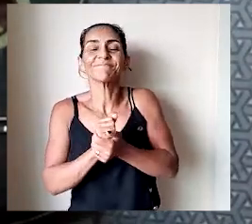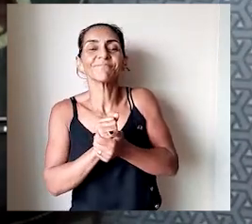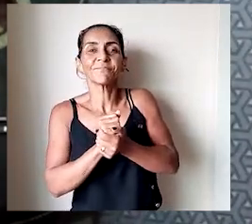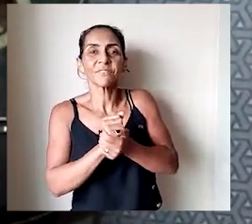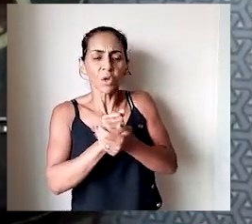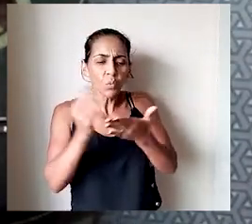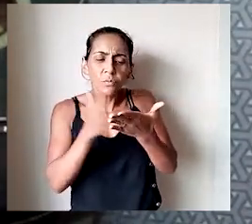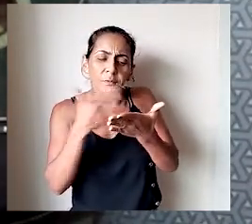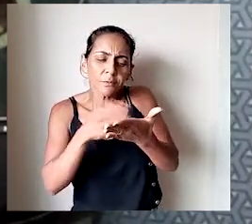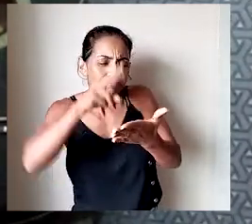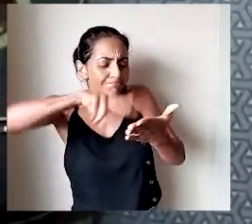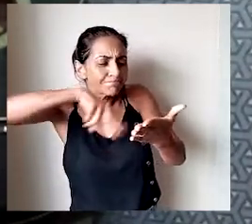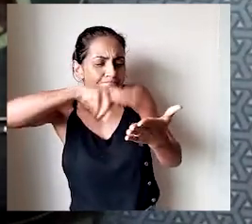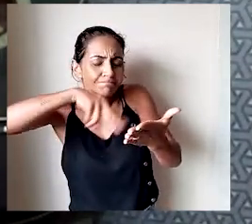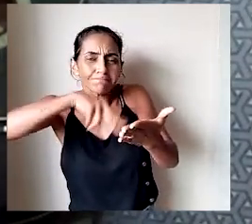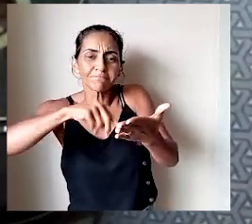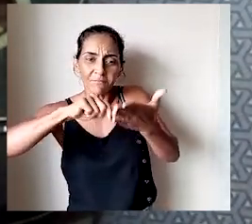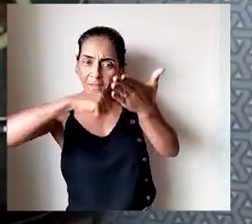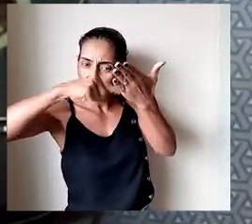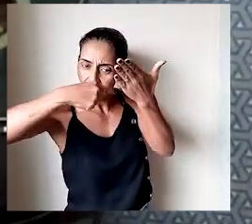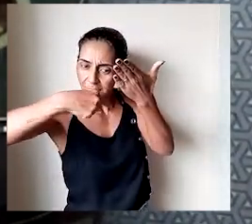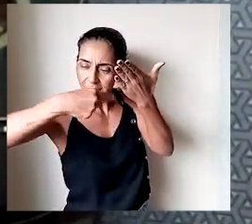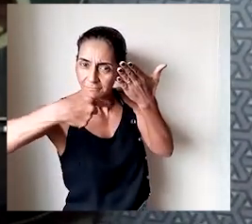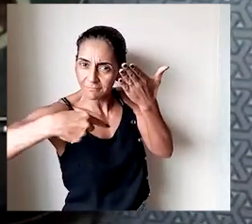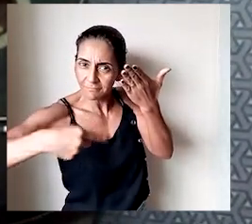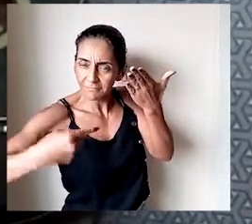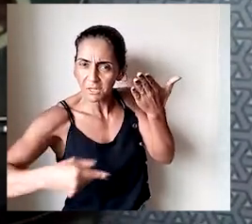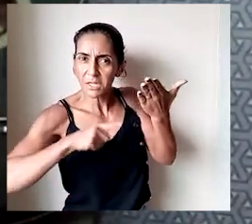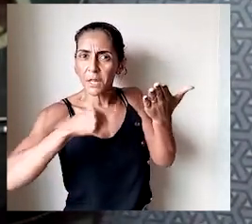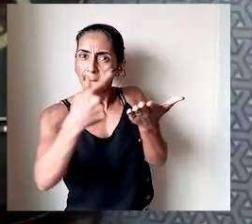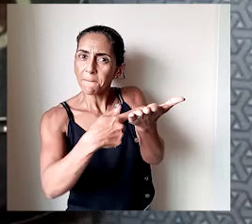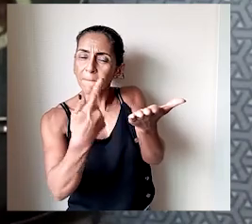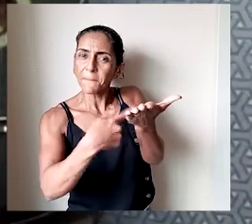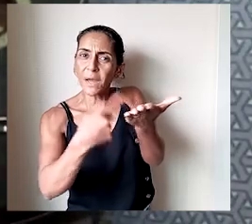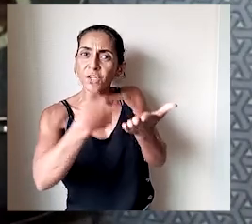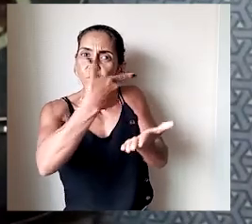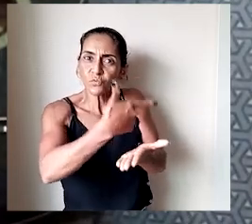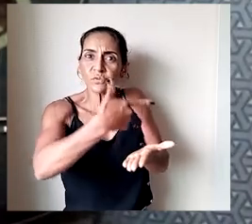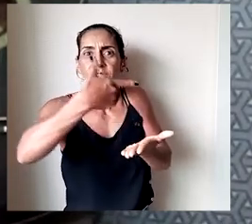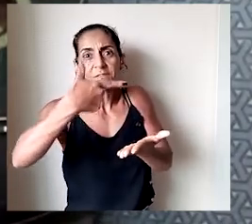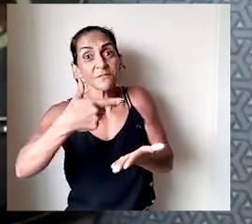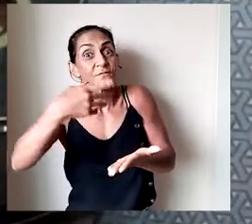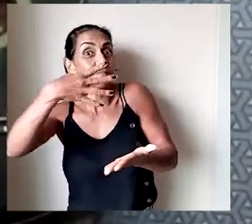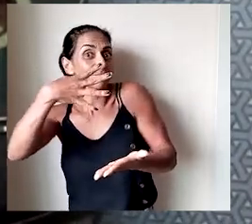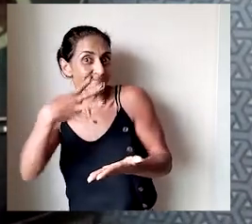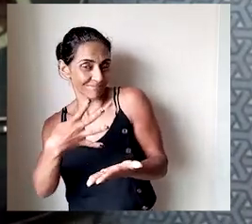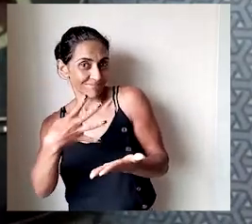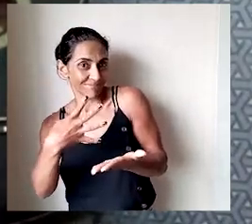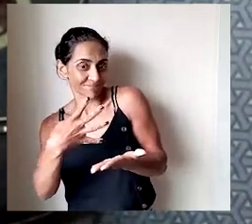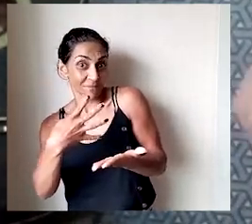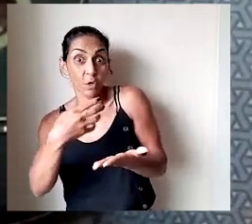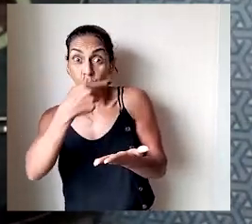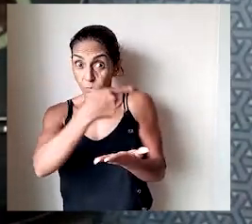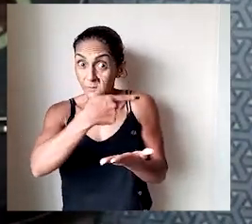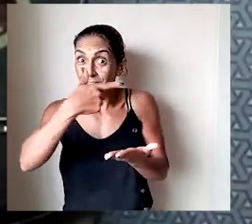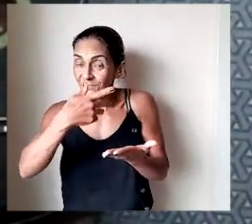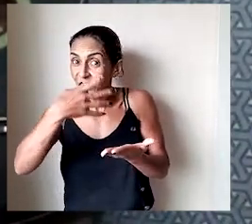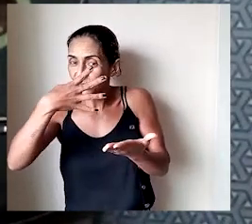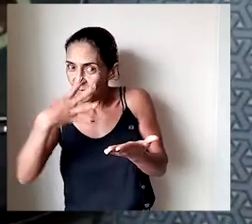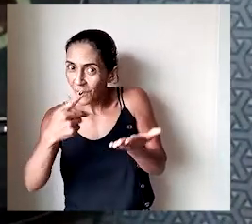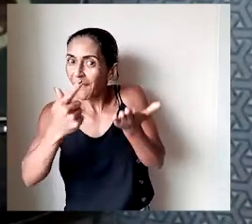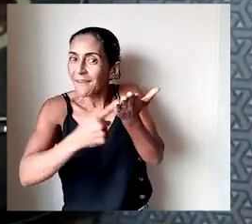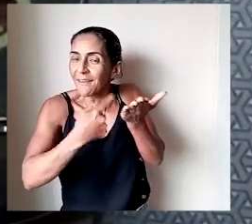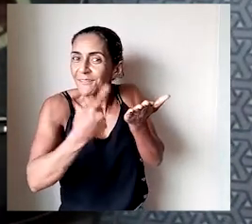O acabamento dele é encadernado. O número de páginas dele é 224 e essas